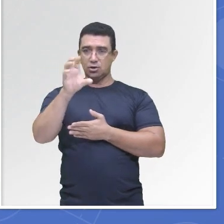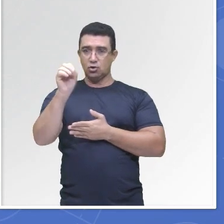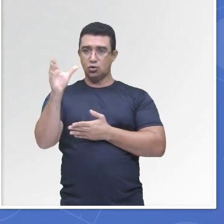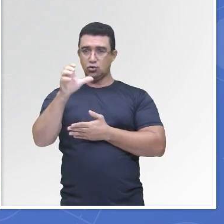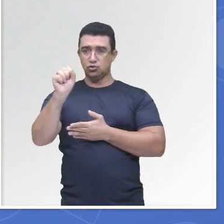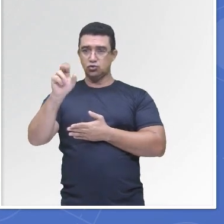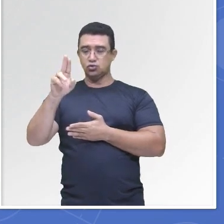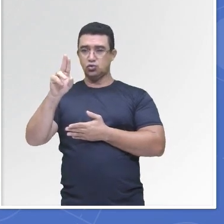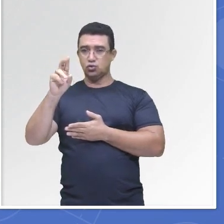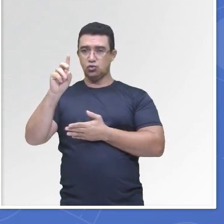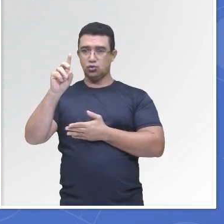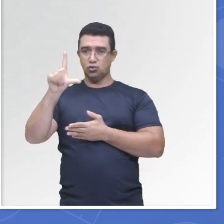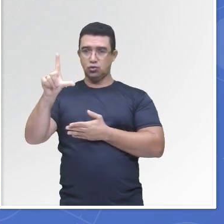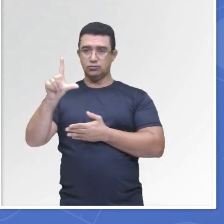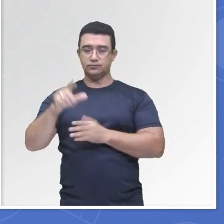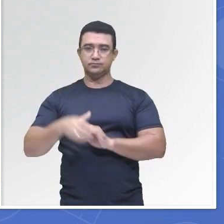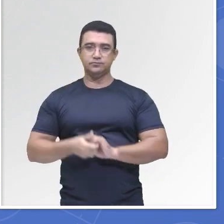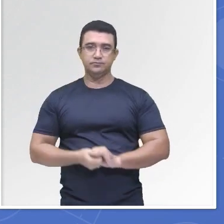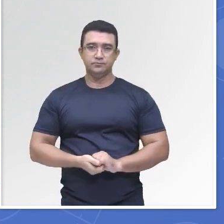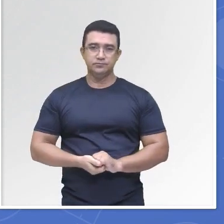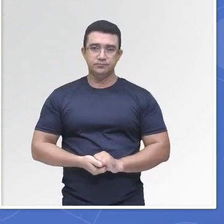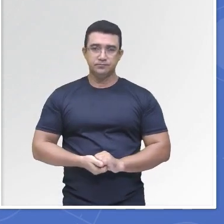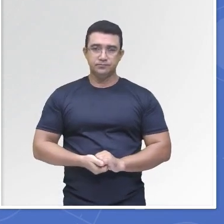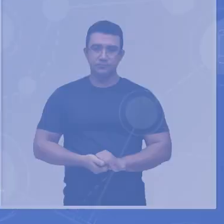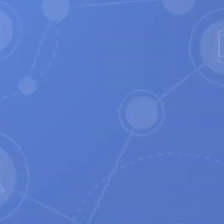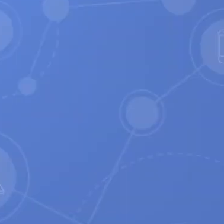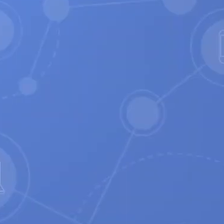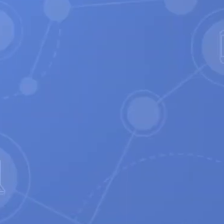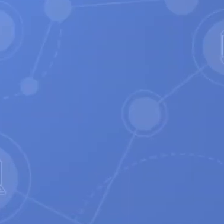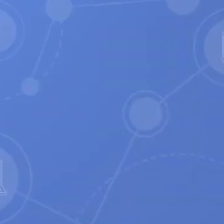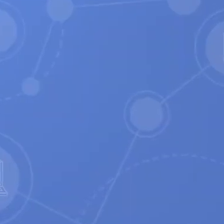prática através das nossas DLIs.